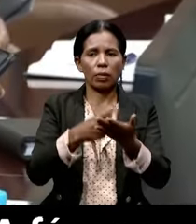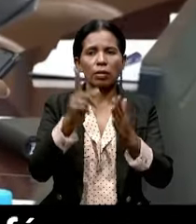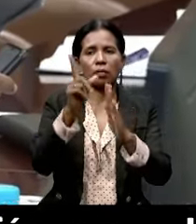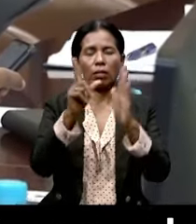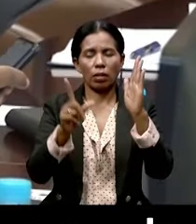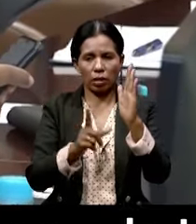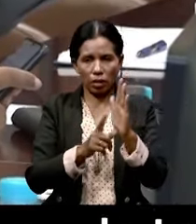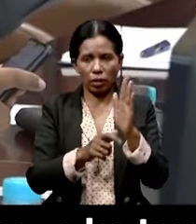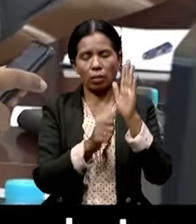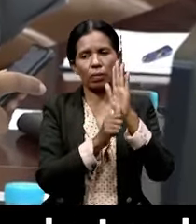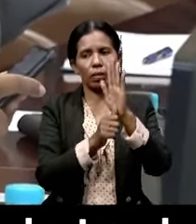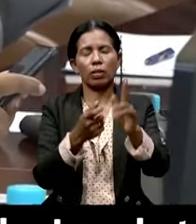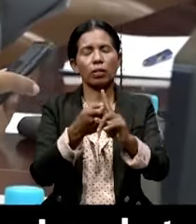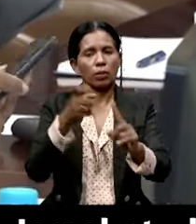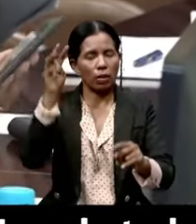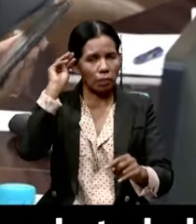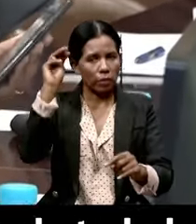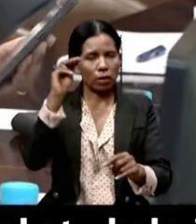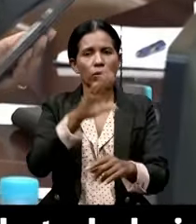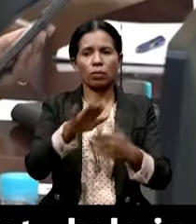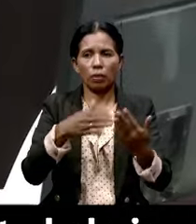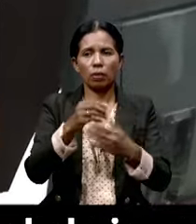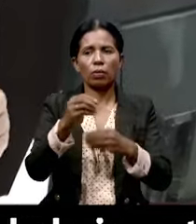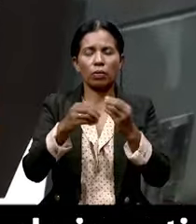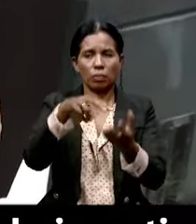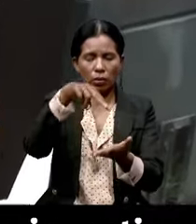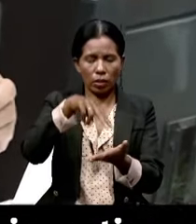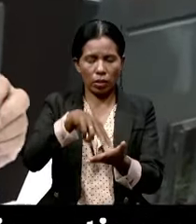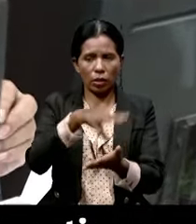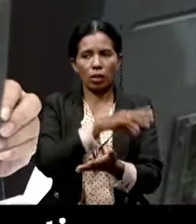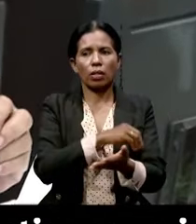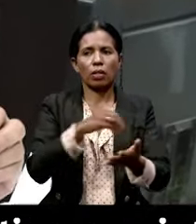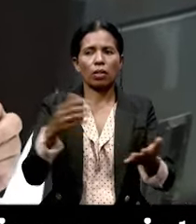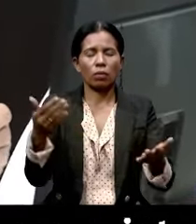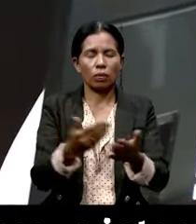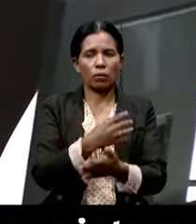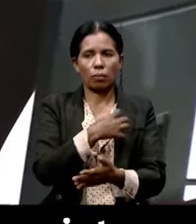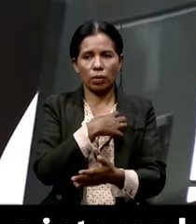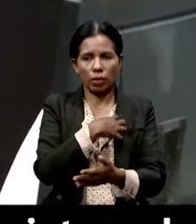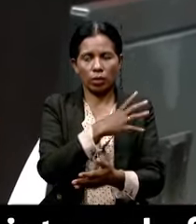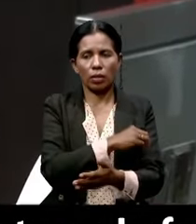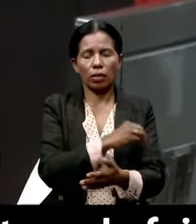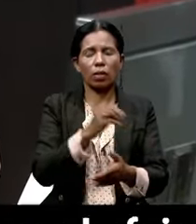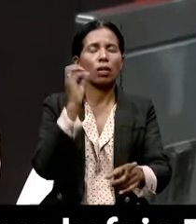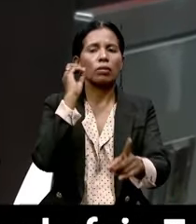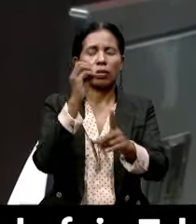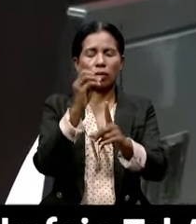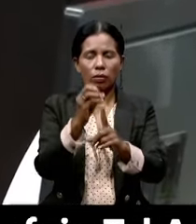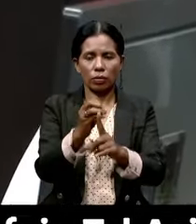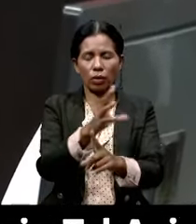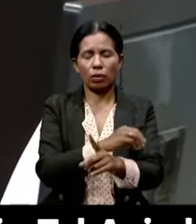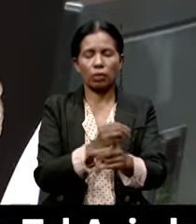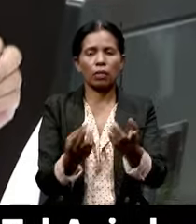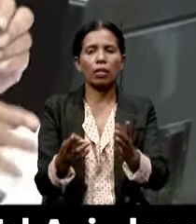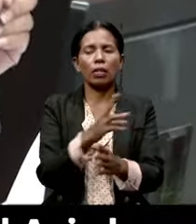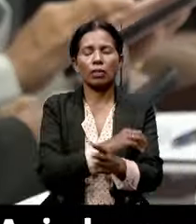decreto-lei Nebe apresenta Moço Ministro Interior, quando abato estabelece orgânica FOM PNTL Nian, Nebe objetivo a tua reestrutura